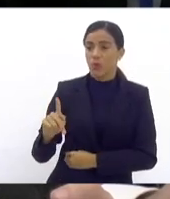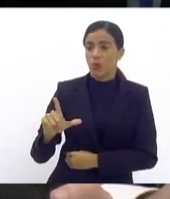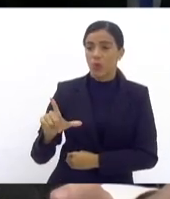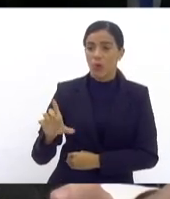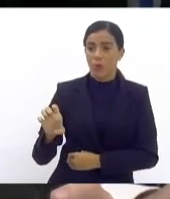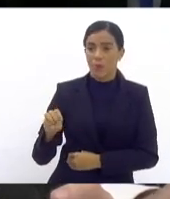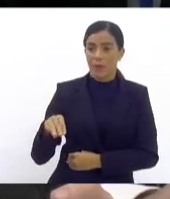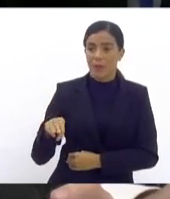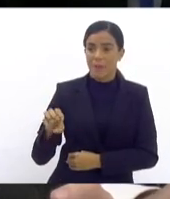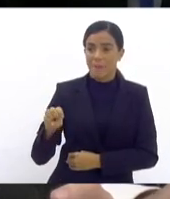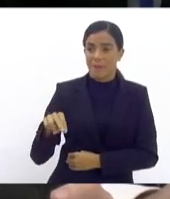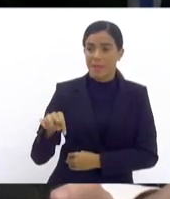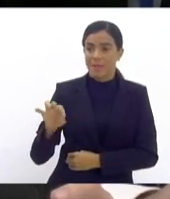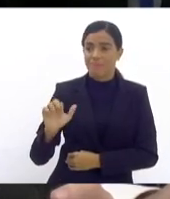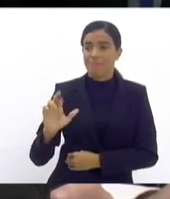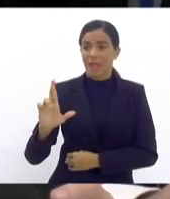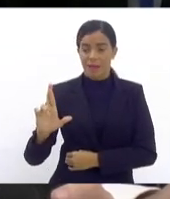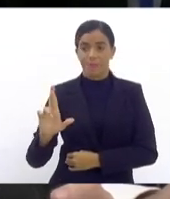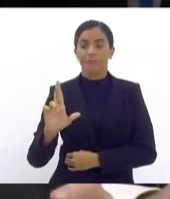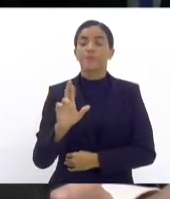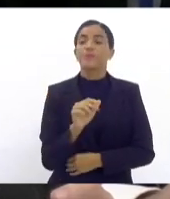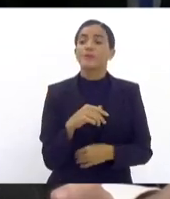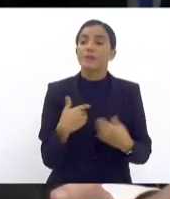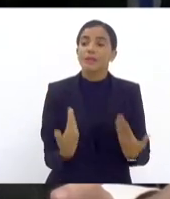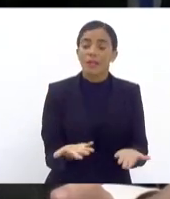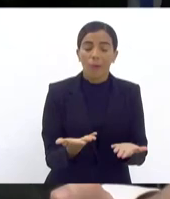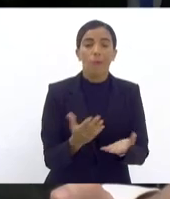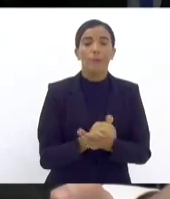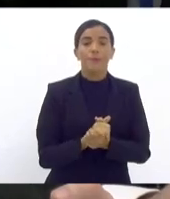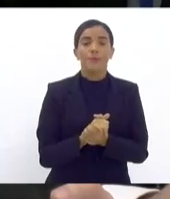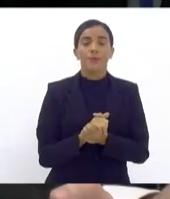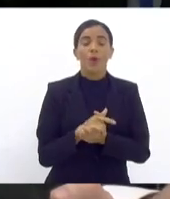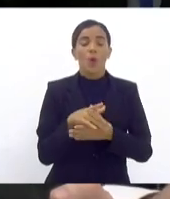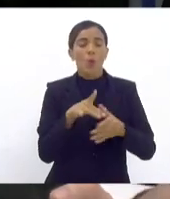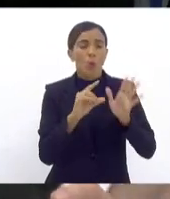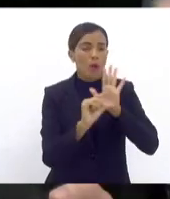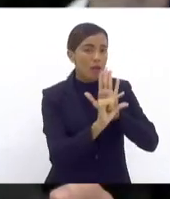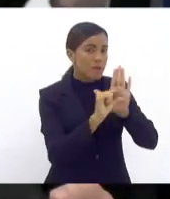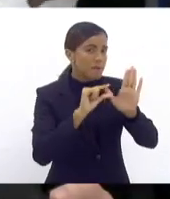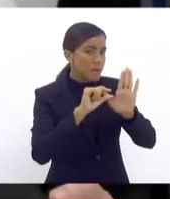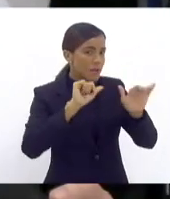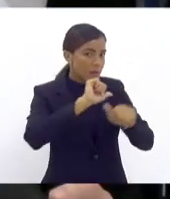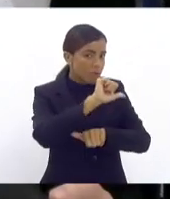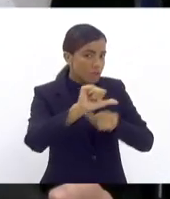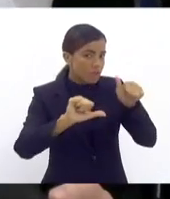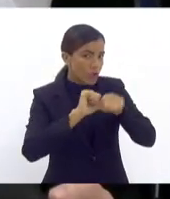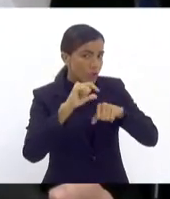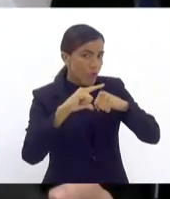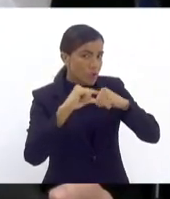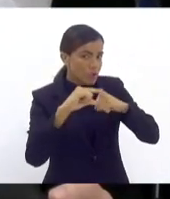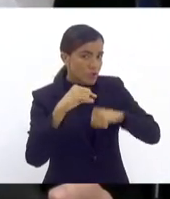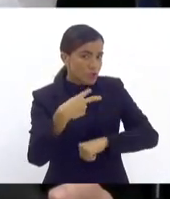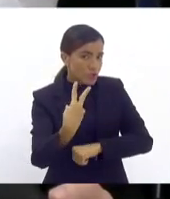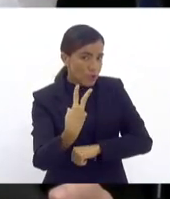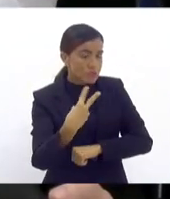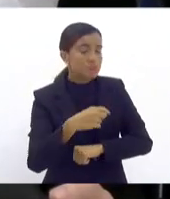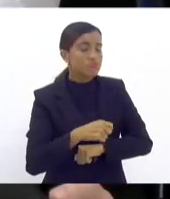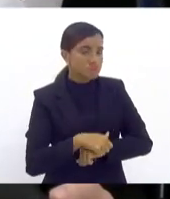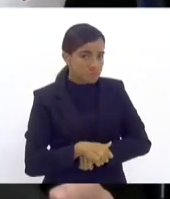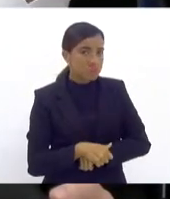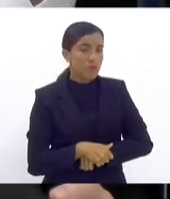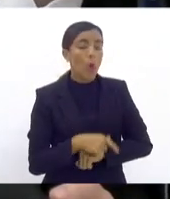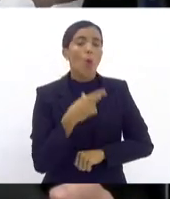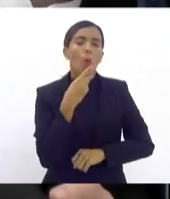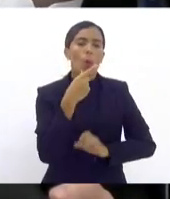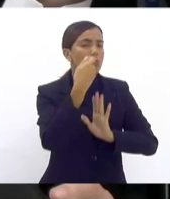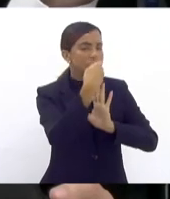propusermos aqui na Comissão de Constituição e Justiça uma emenda modificativa do artigo 2º, com a seguinte